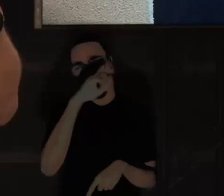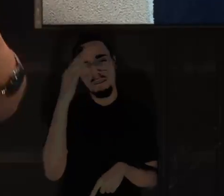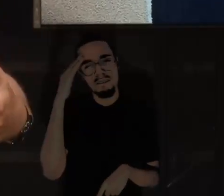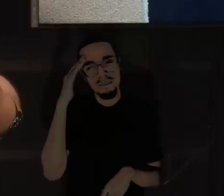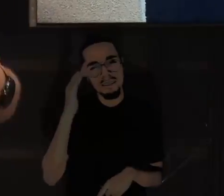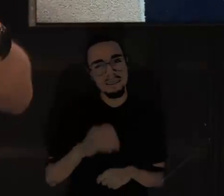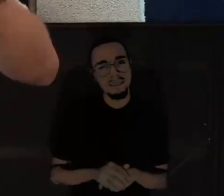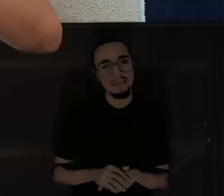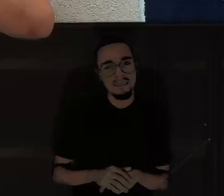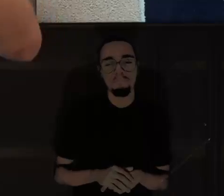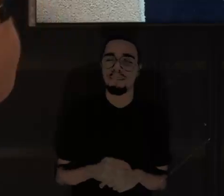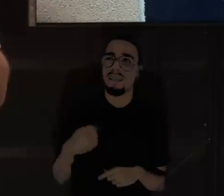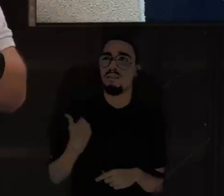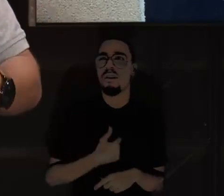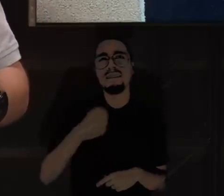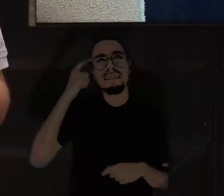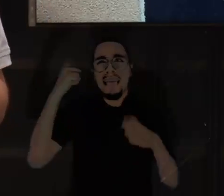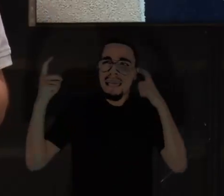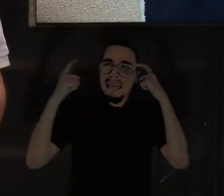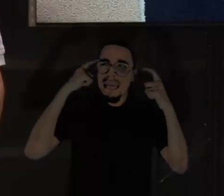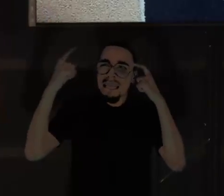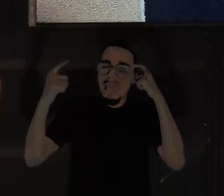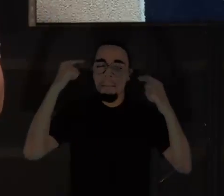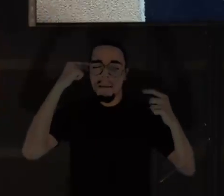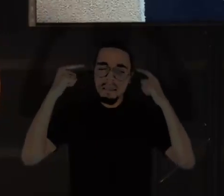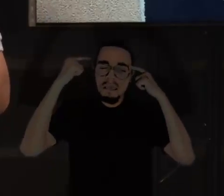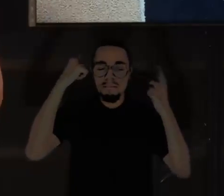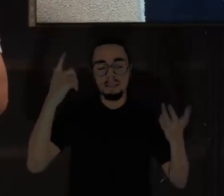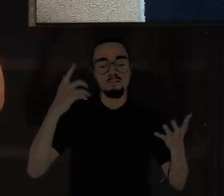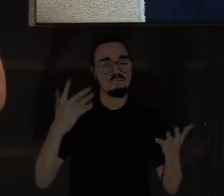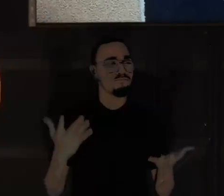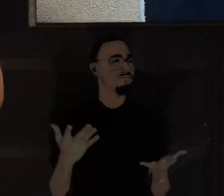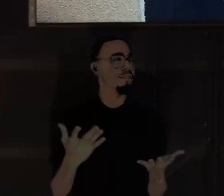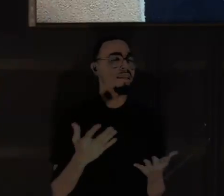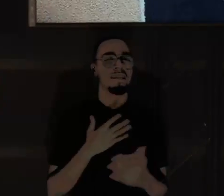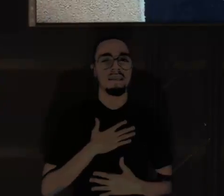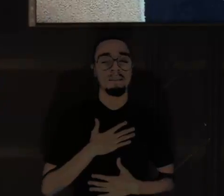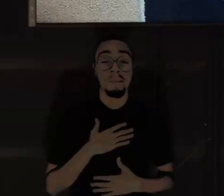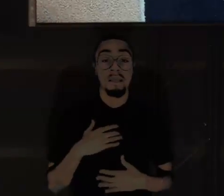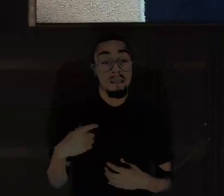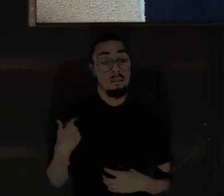muito pensamento. A gente sempre tem, e a falta do entendimento dessa